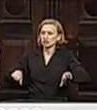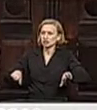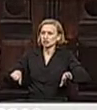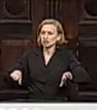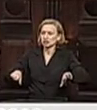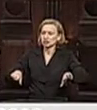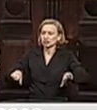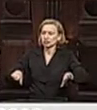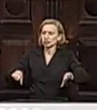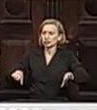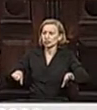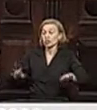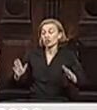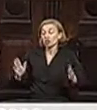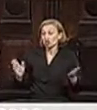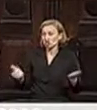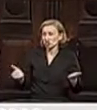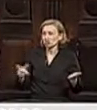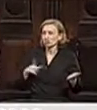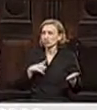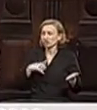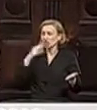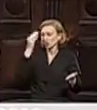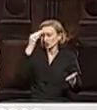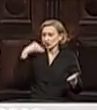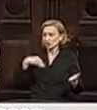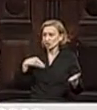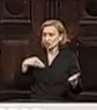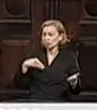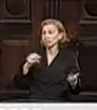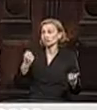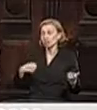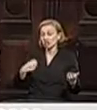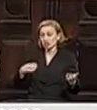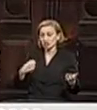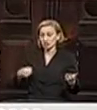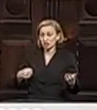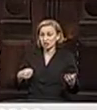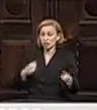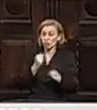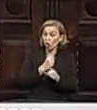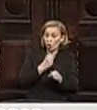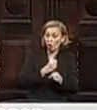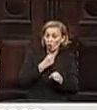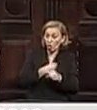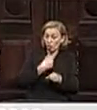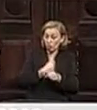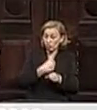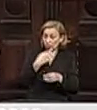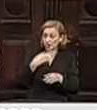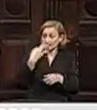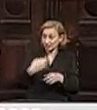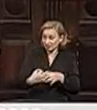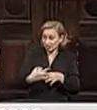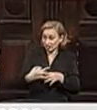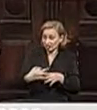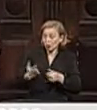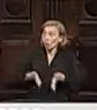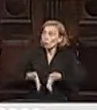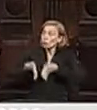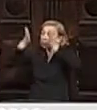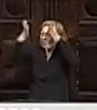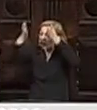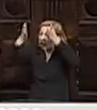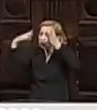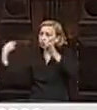um prédio existente que tem que ter as obras de adaptação, ou seja, a reforma, o esqueleto de um prédio e um